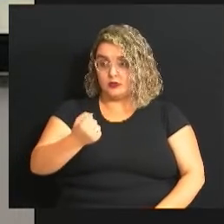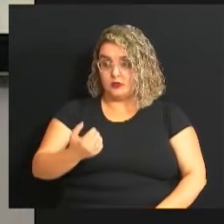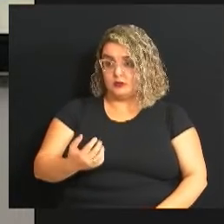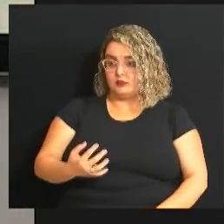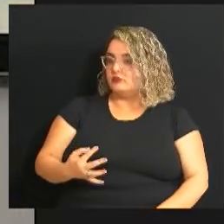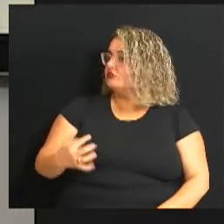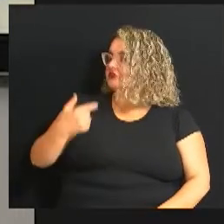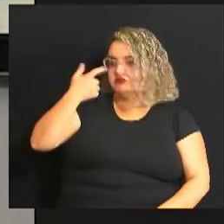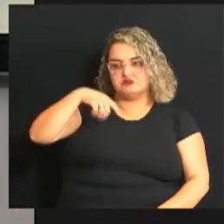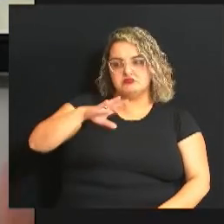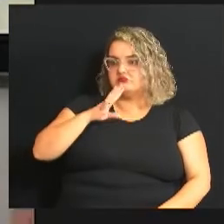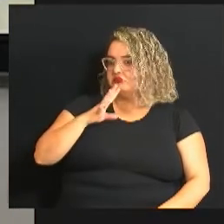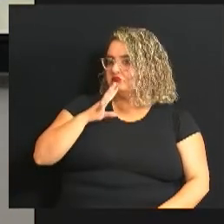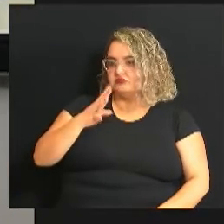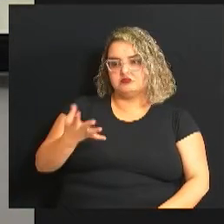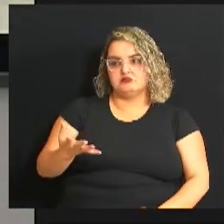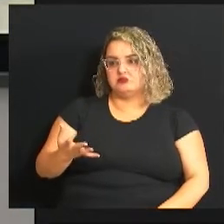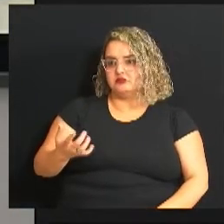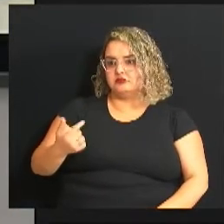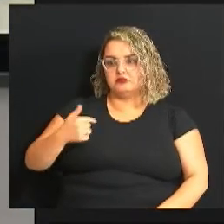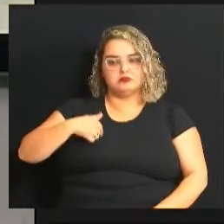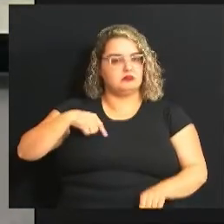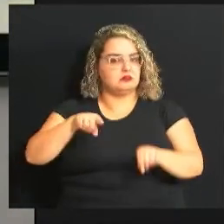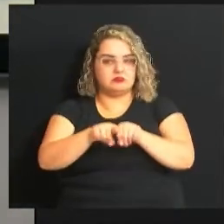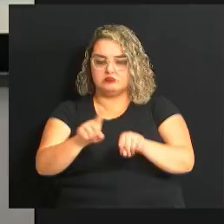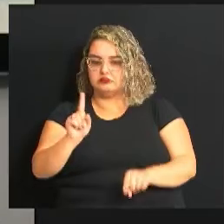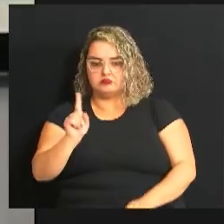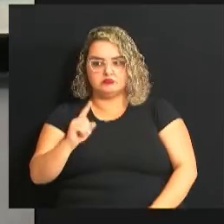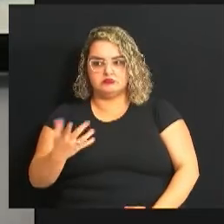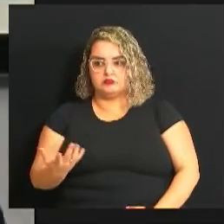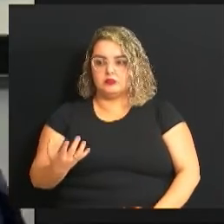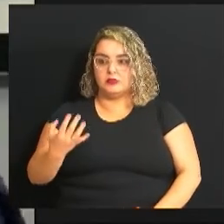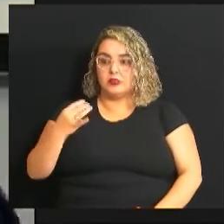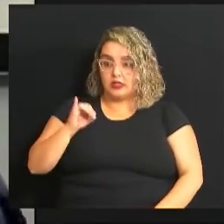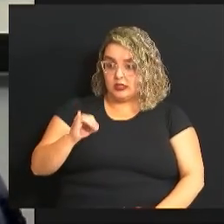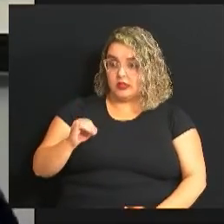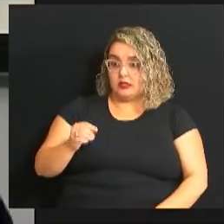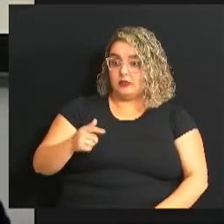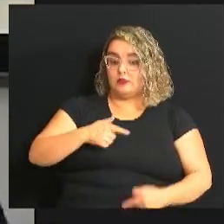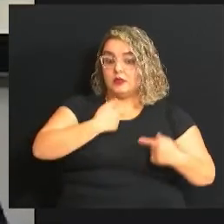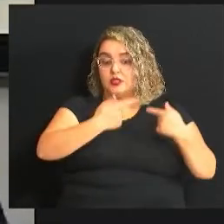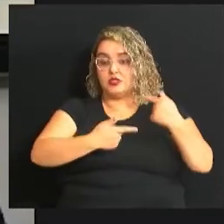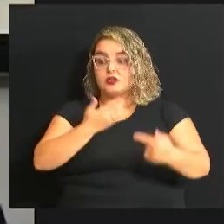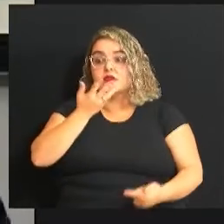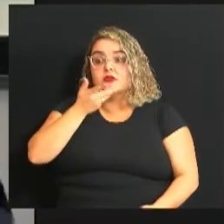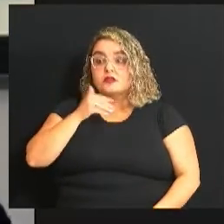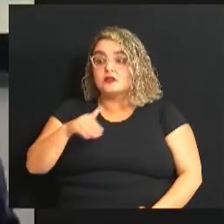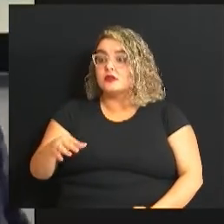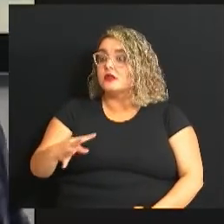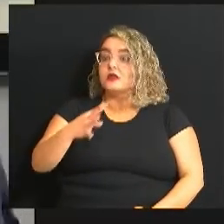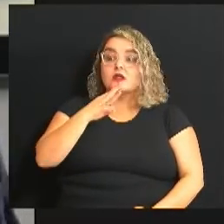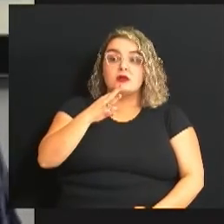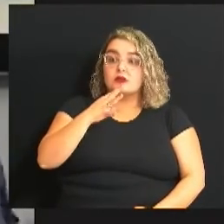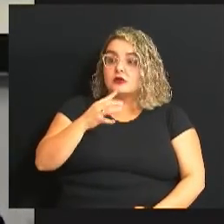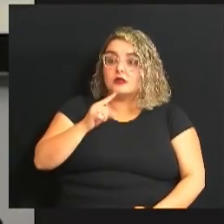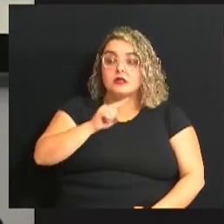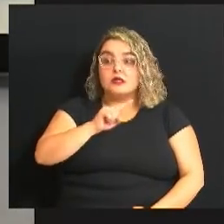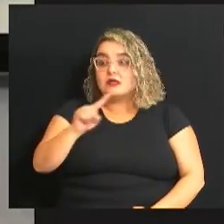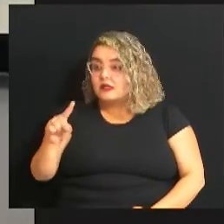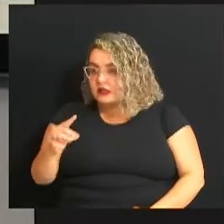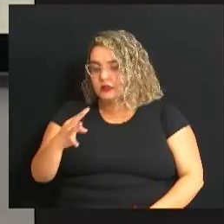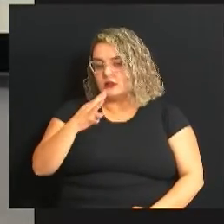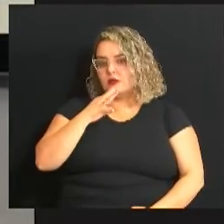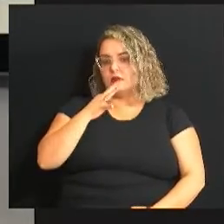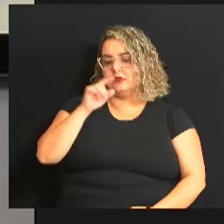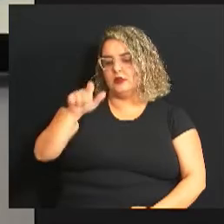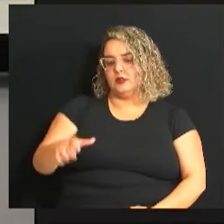conheço. Eu também não. Se você perguntar na geração atual de crianças, eles não conhecem uma pessoa que não conheça uma pessoa que